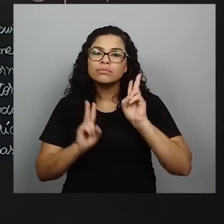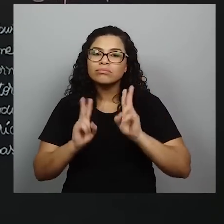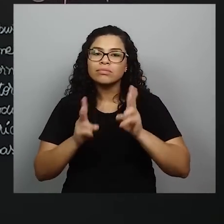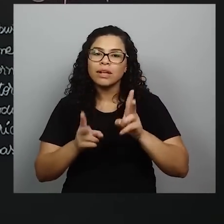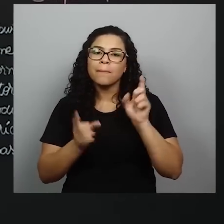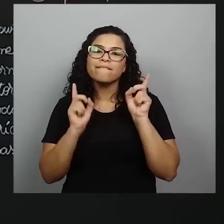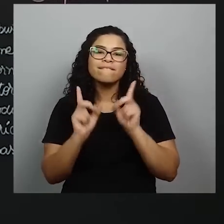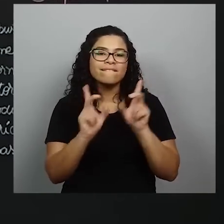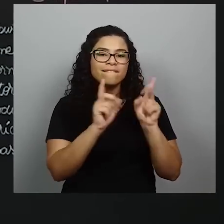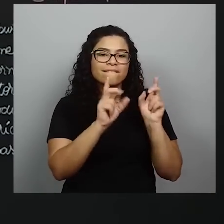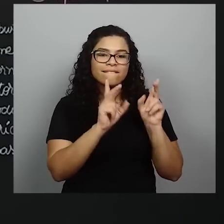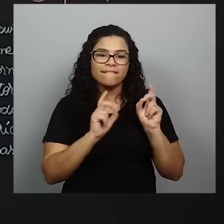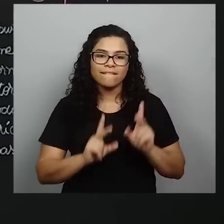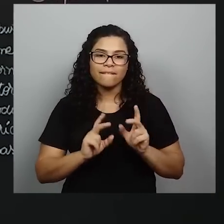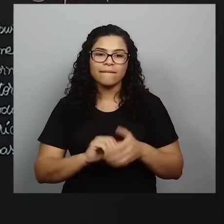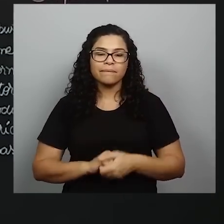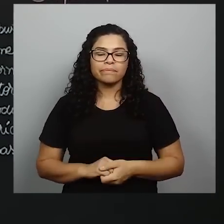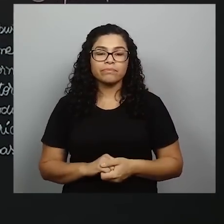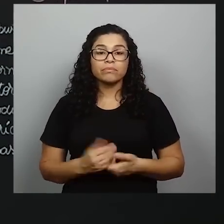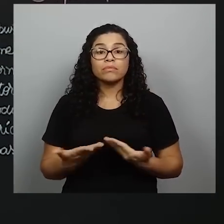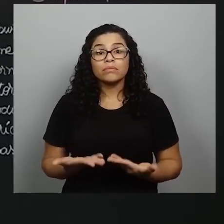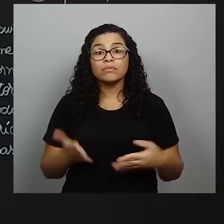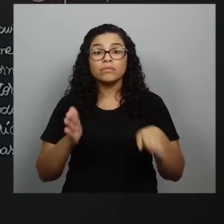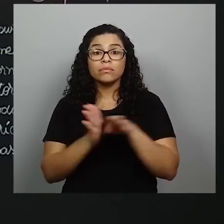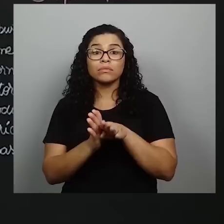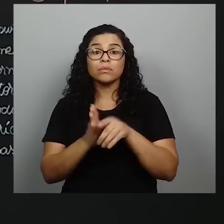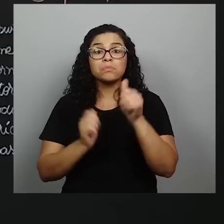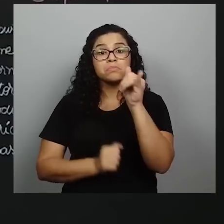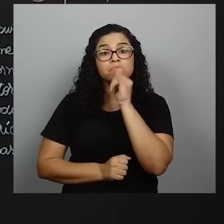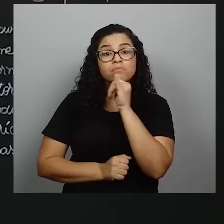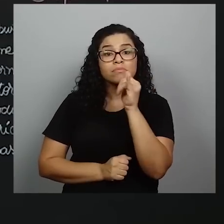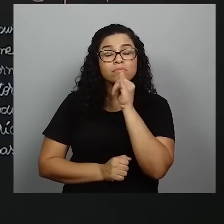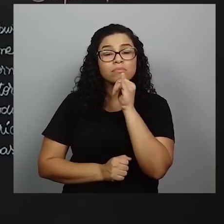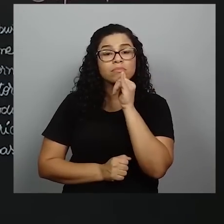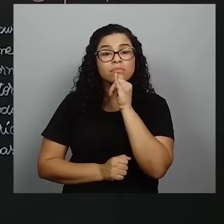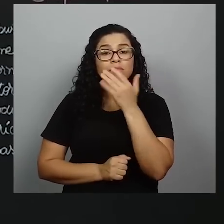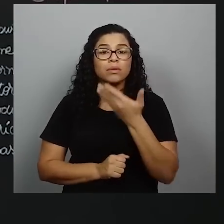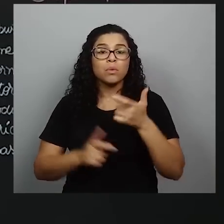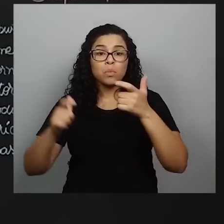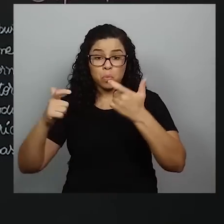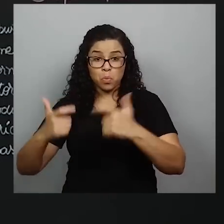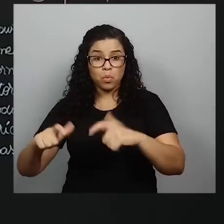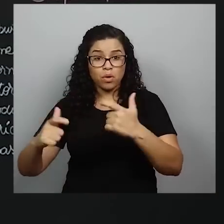nessas vendas. Aí nós vamos chegar, por exemplo, em